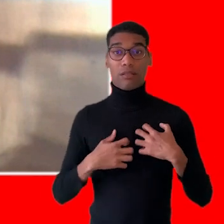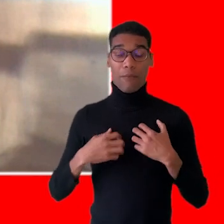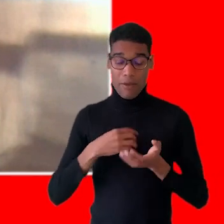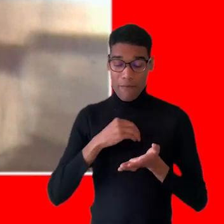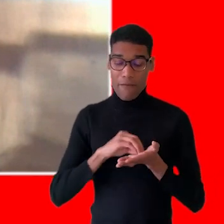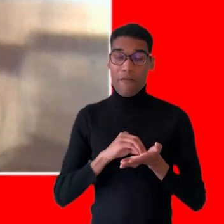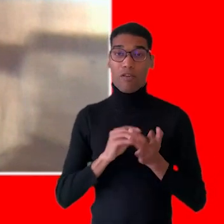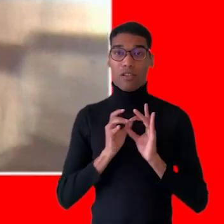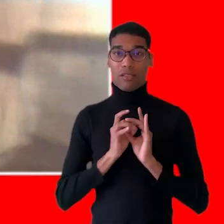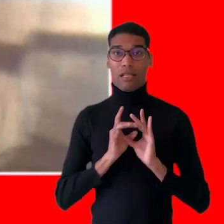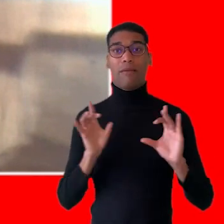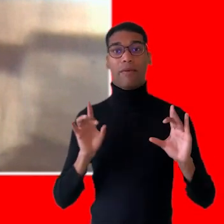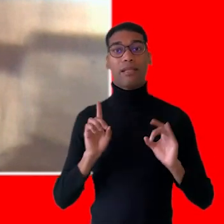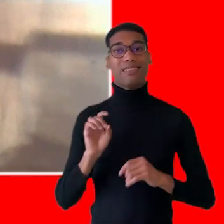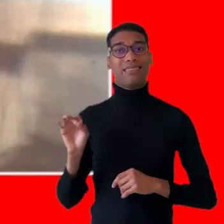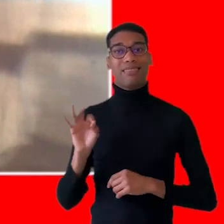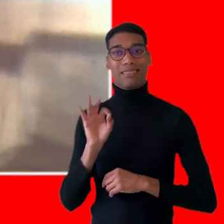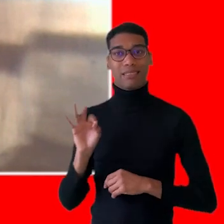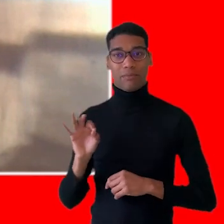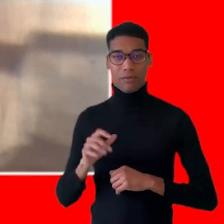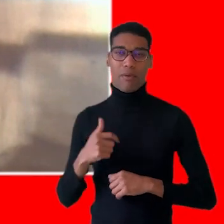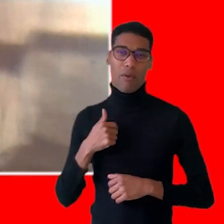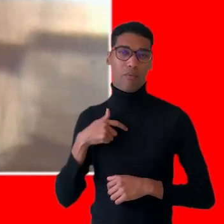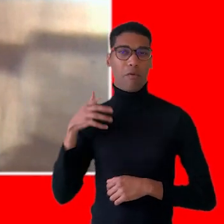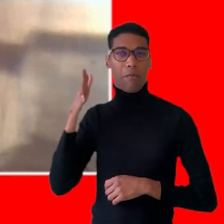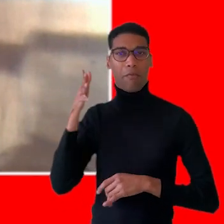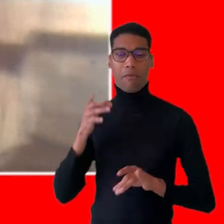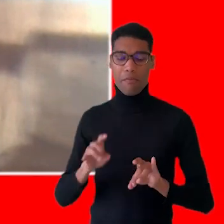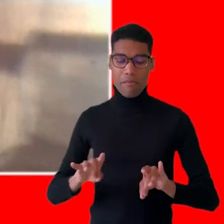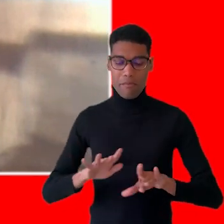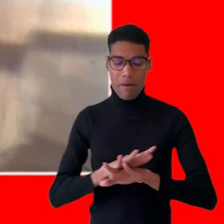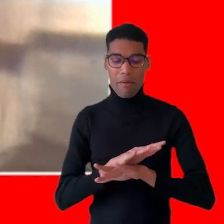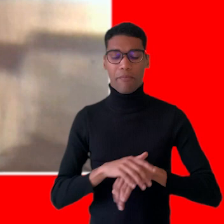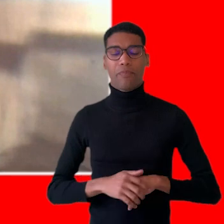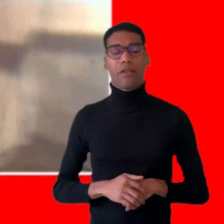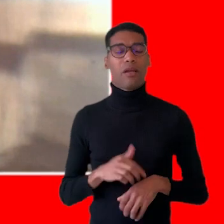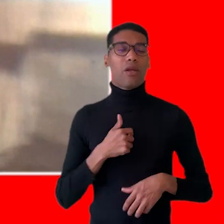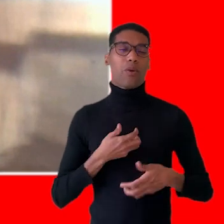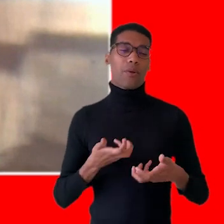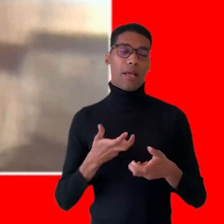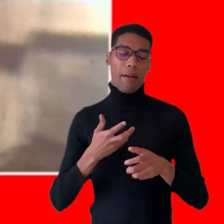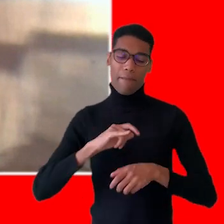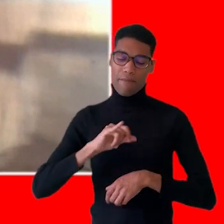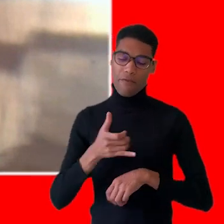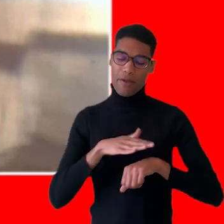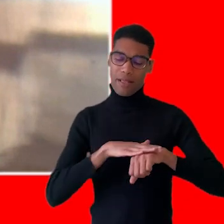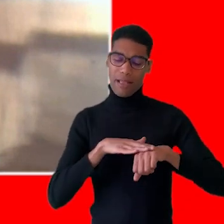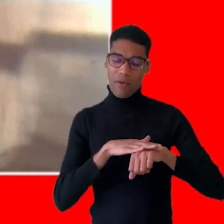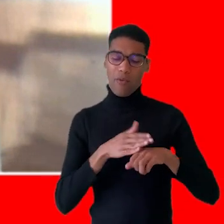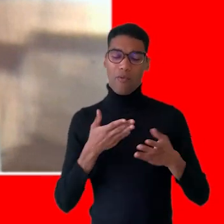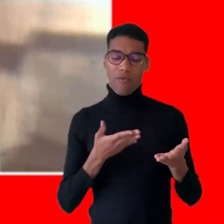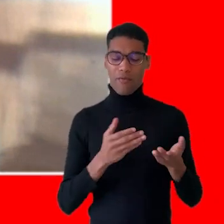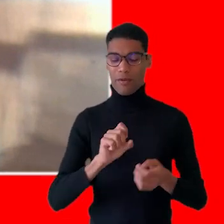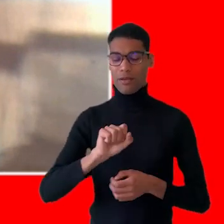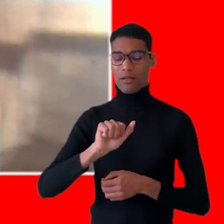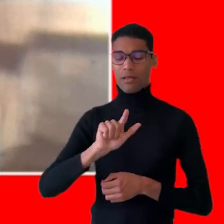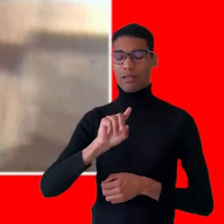liberdade completa, plena, né? Eu vou encerrar por aqui, querendo já dialogar com meu